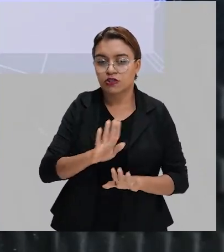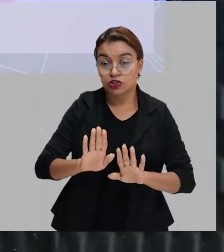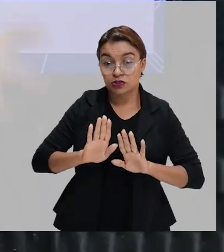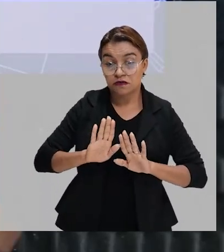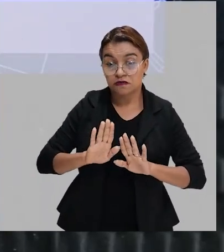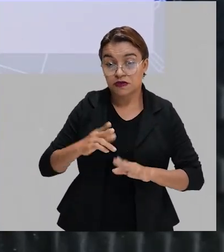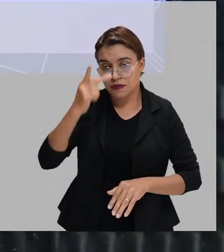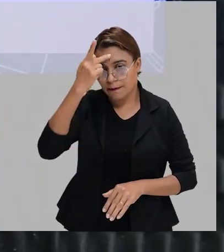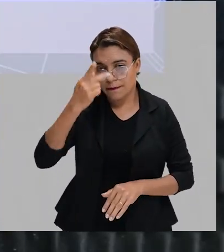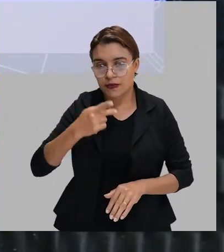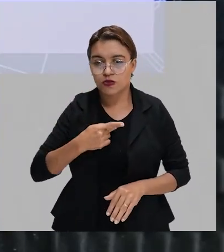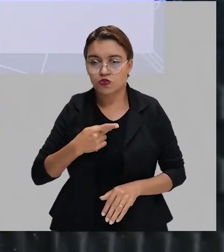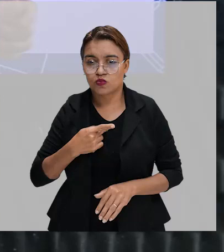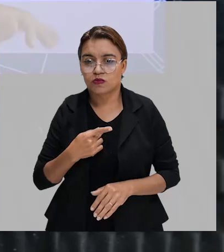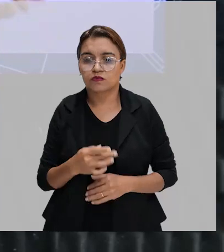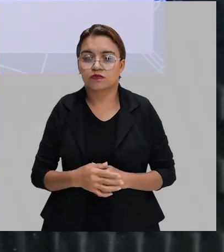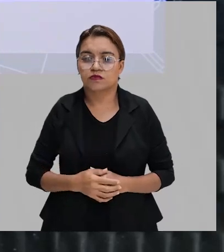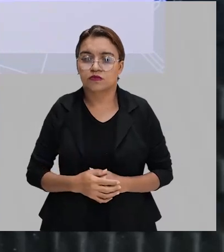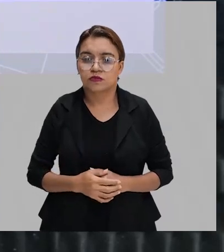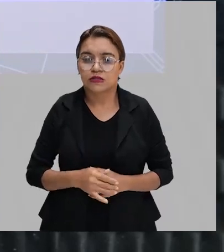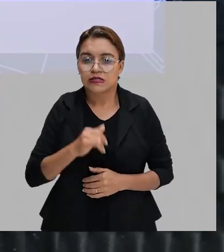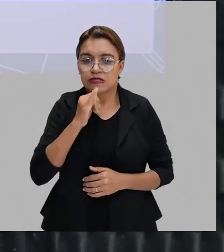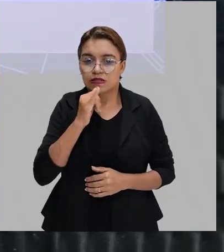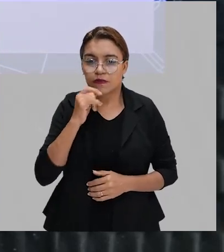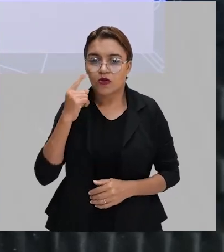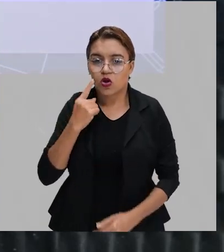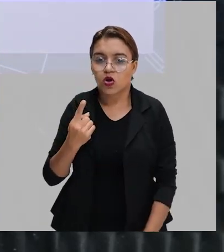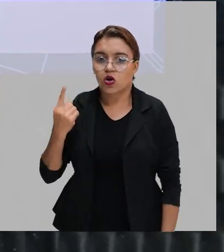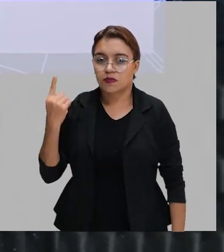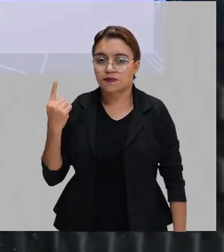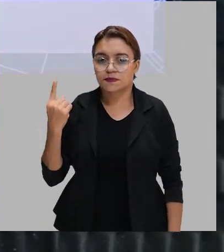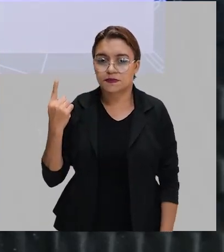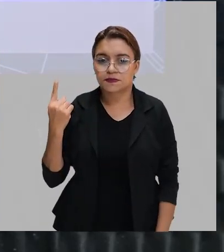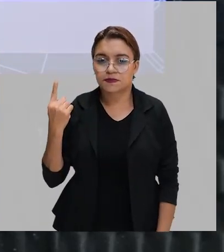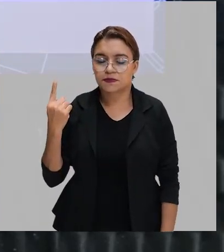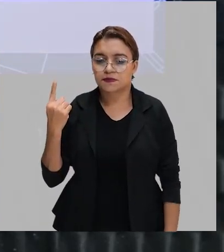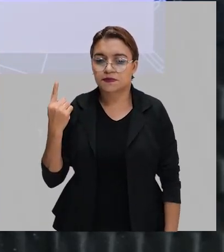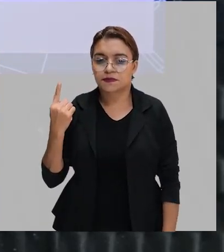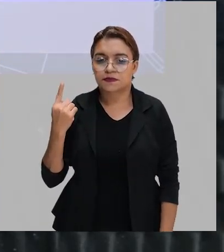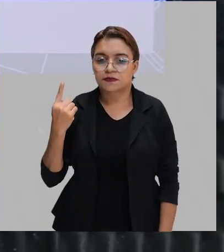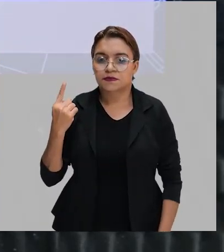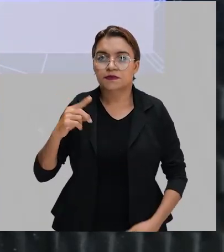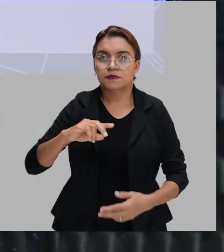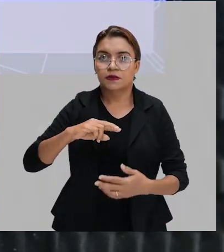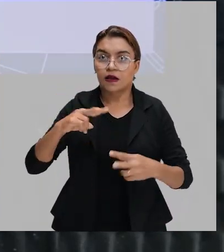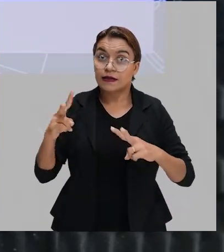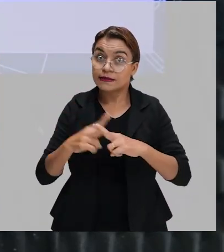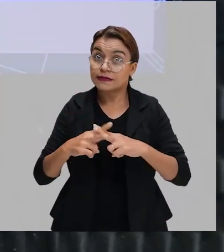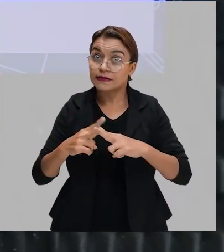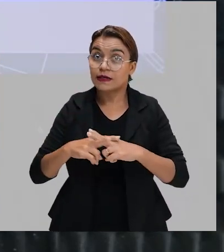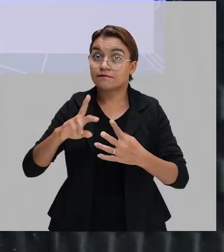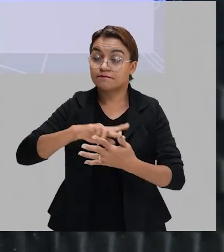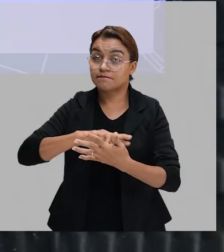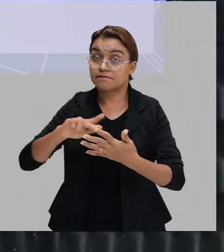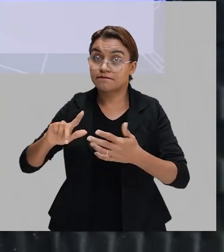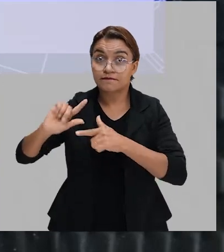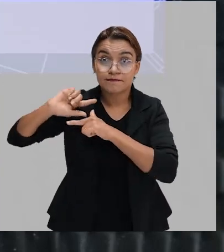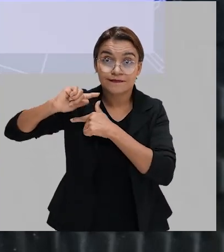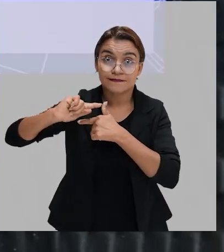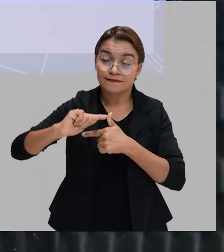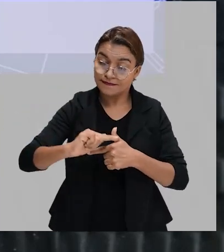marciais tradicionais. Percebam aqui o que eu circulei aqui para vocês. Ó. Tem a ver com as artes